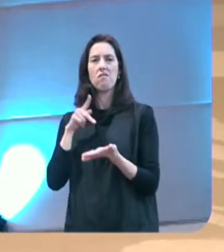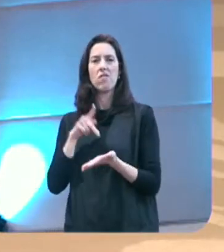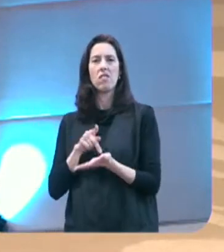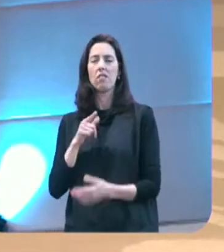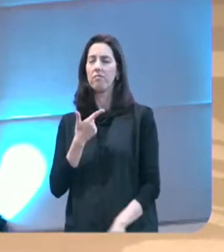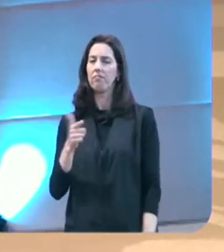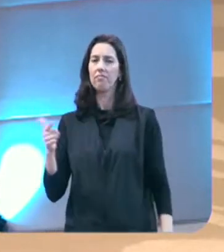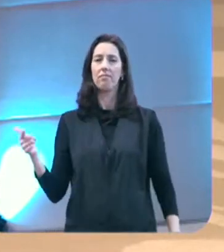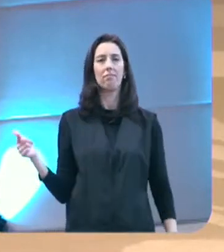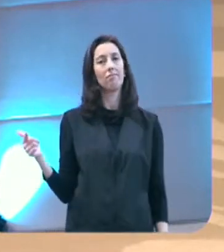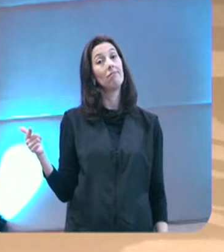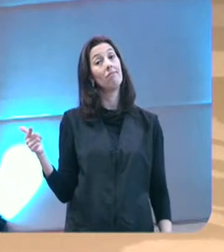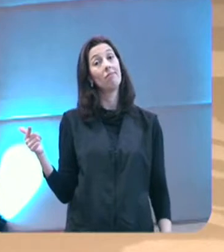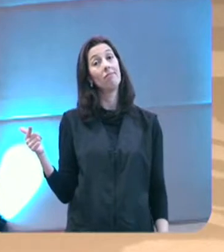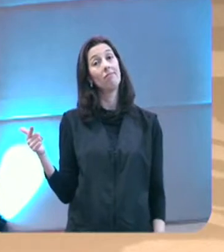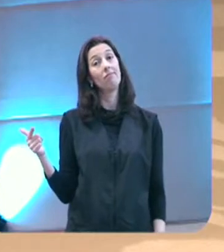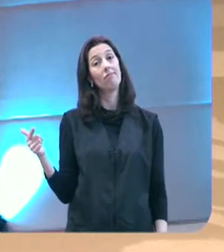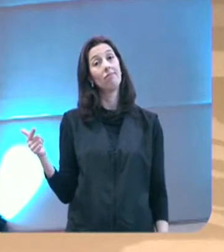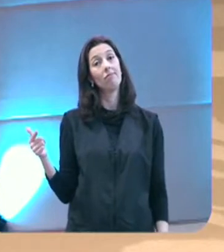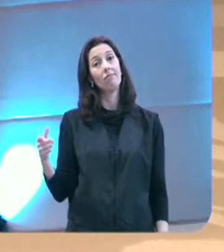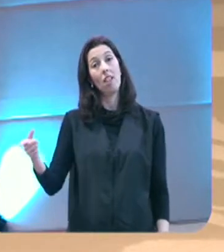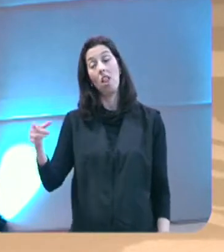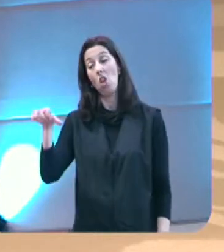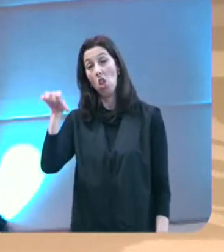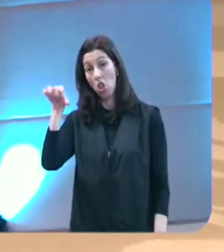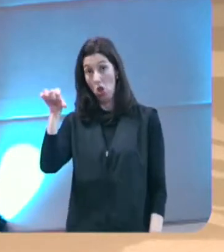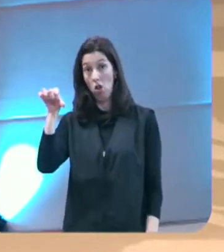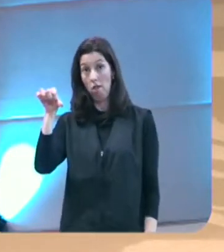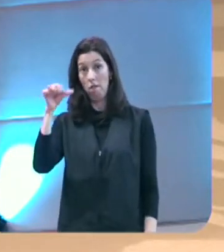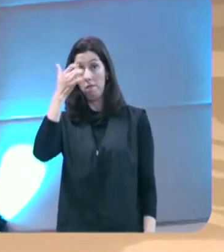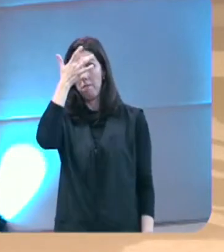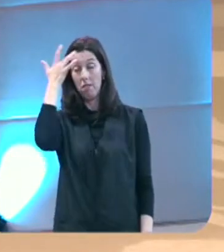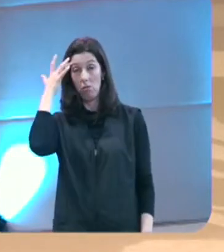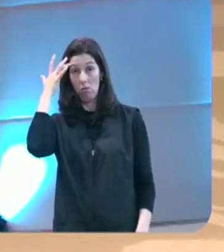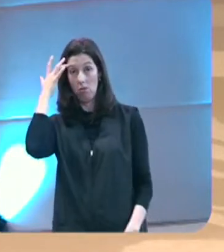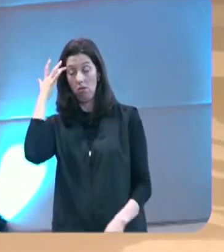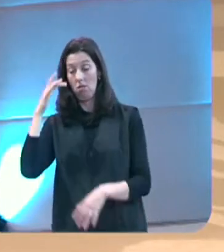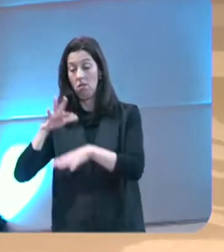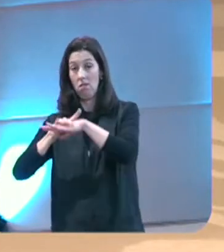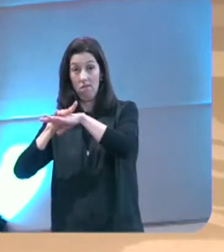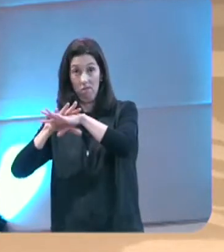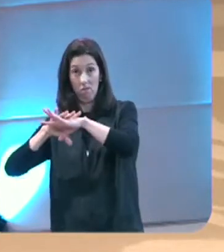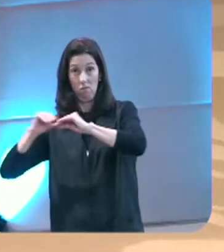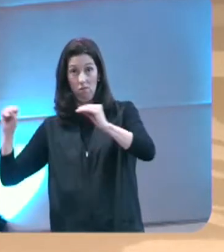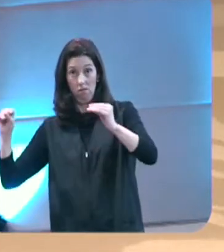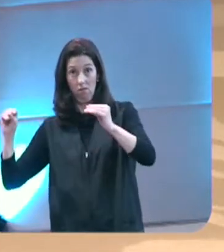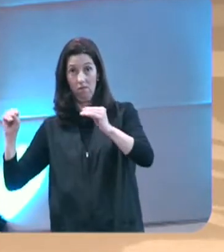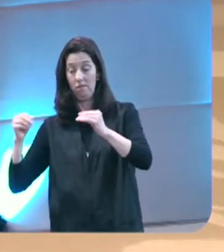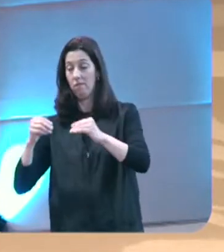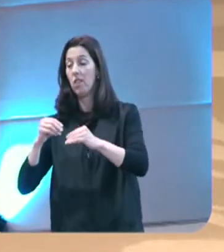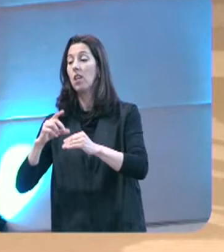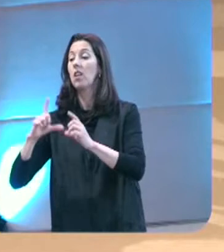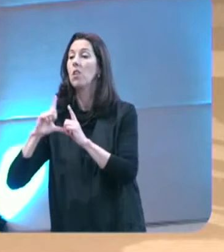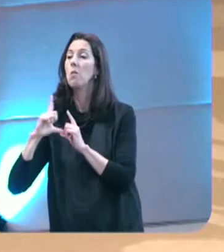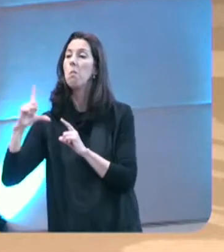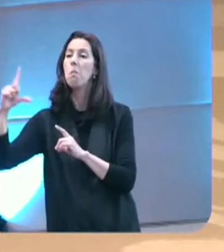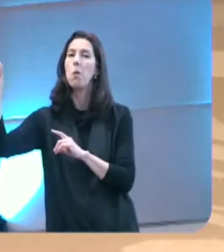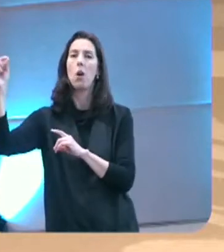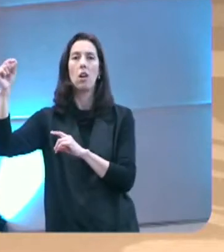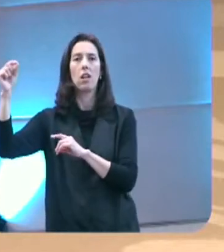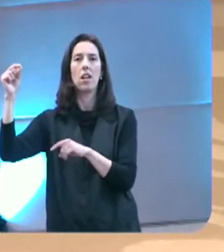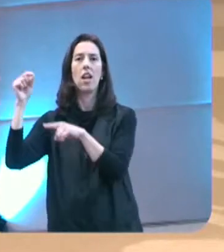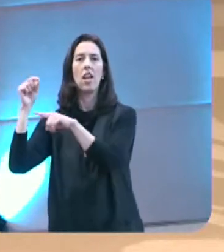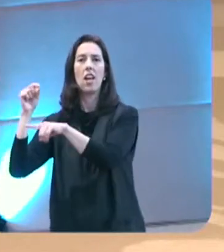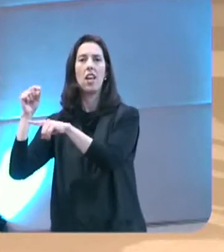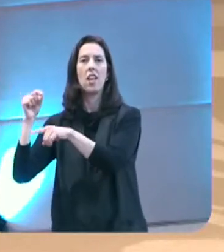Tão perto e tão longe. Tão perto da salvação e tão apaixonados pelo